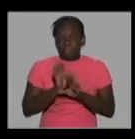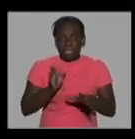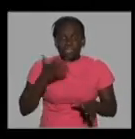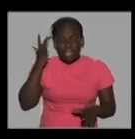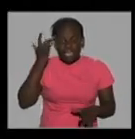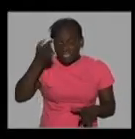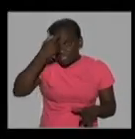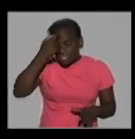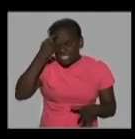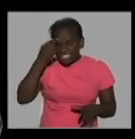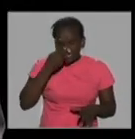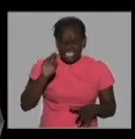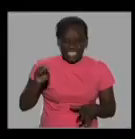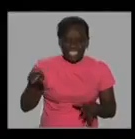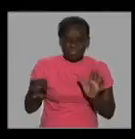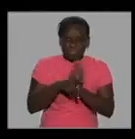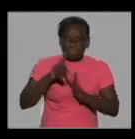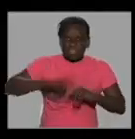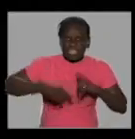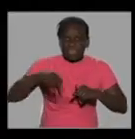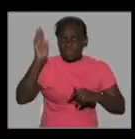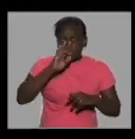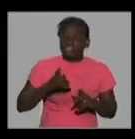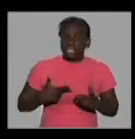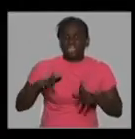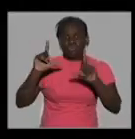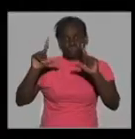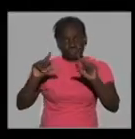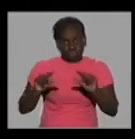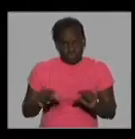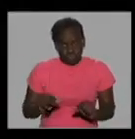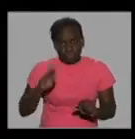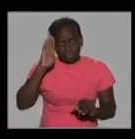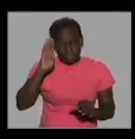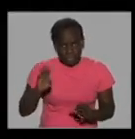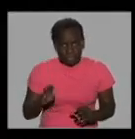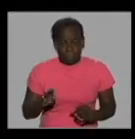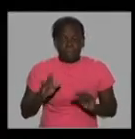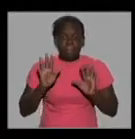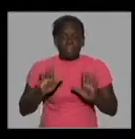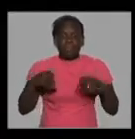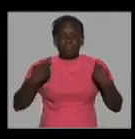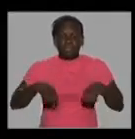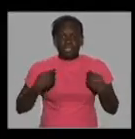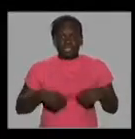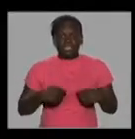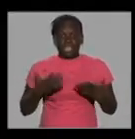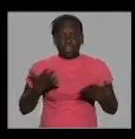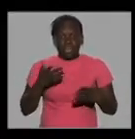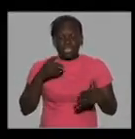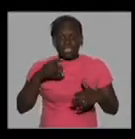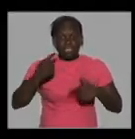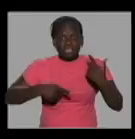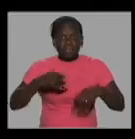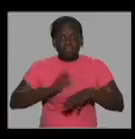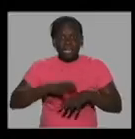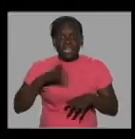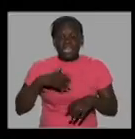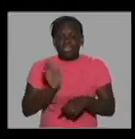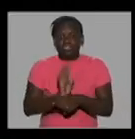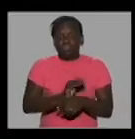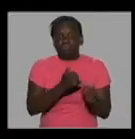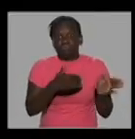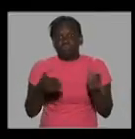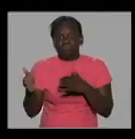essa mentalidade de rejeição do material brasileiro já diminuiu, principalmente nas séries. O que a gente tem que disputar mais é a questão de